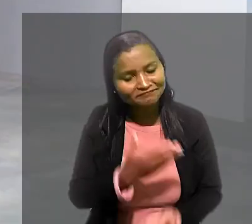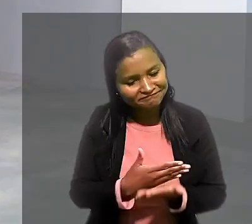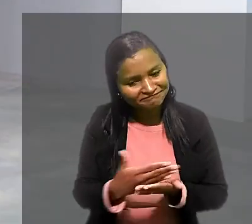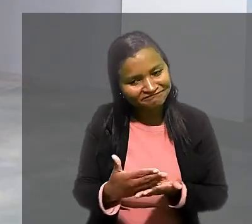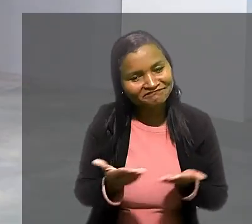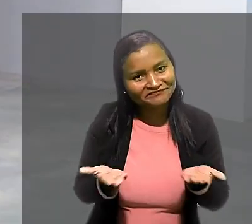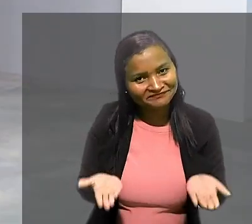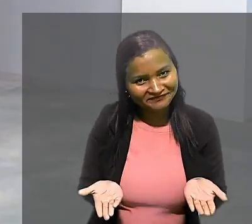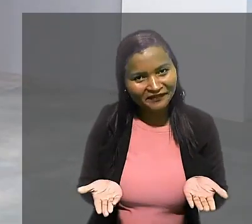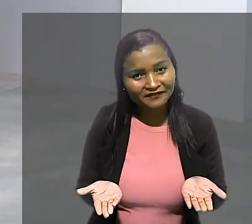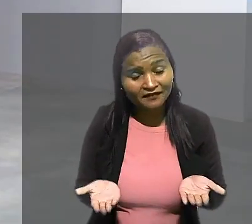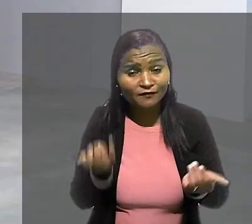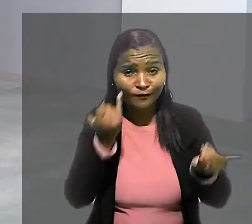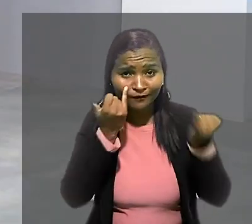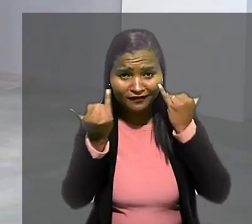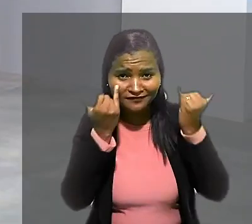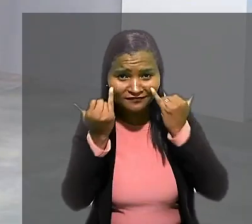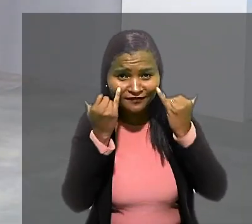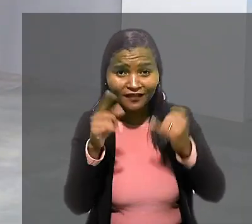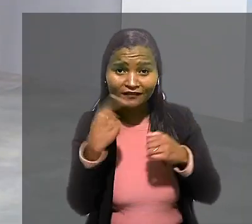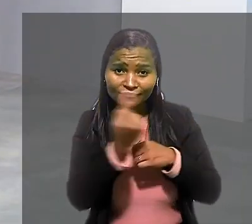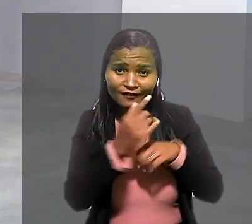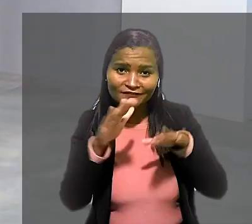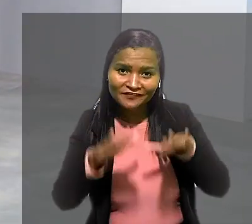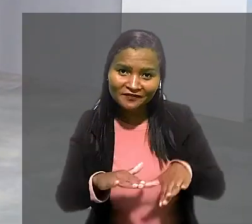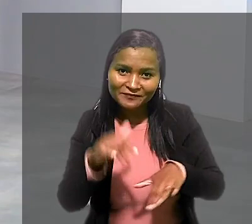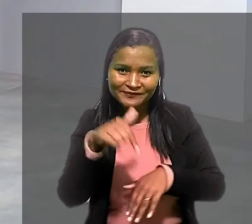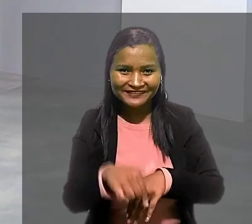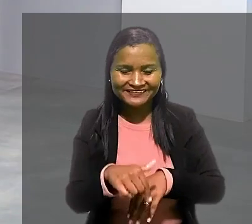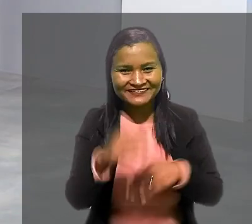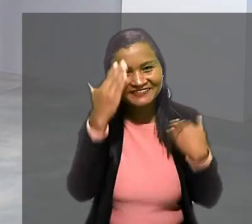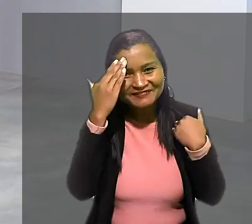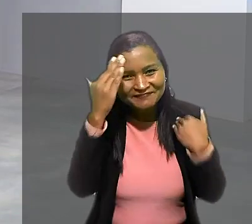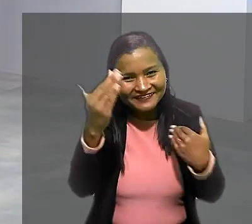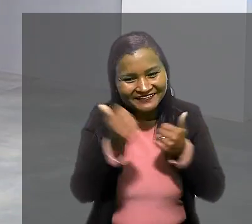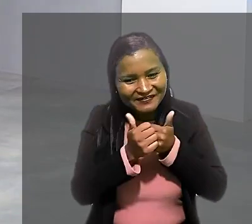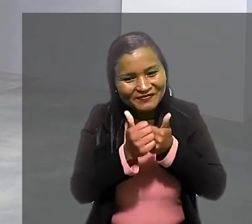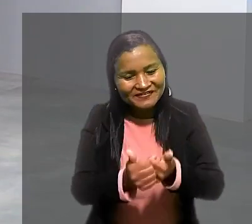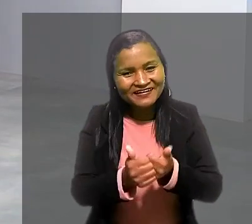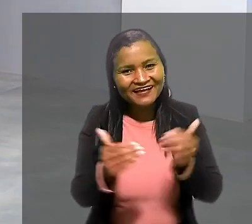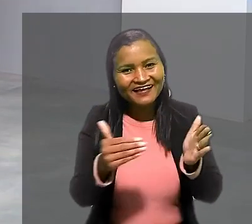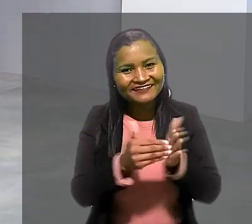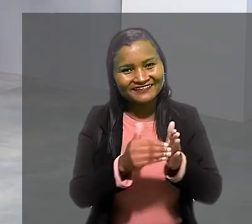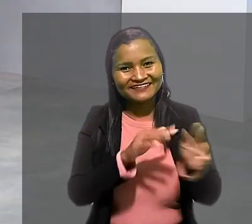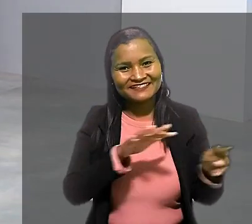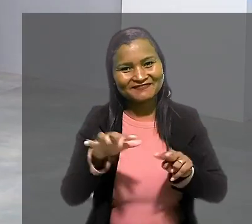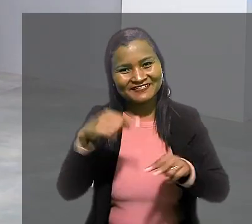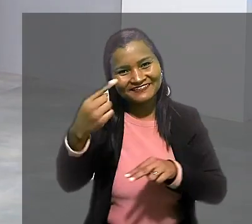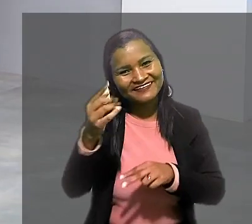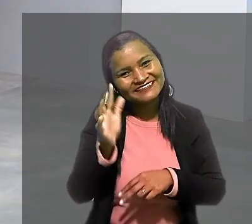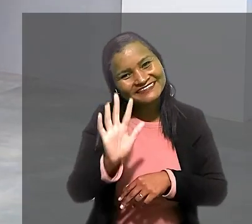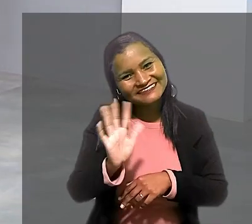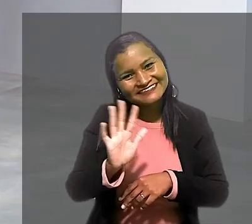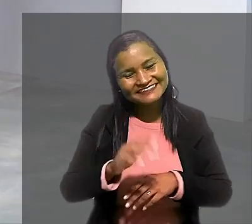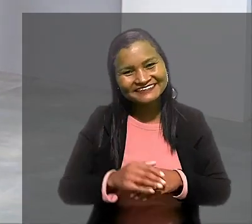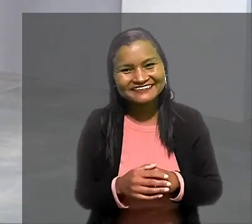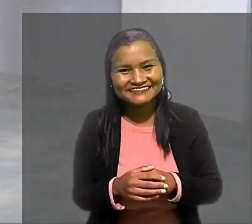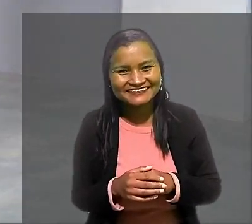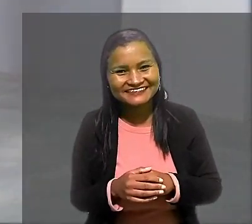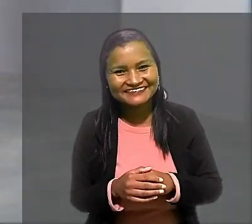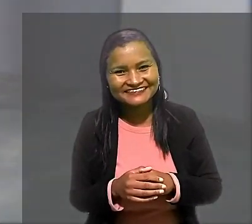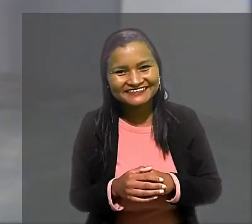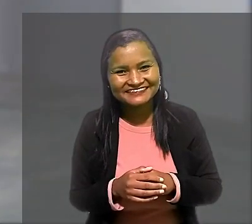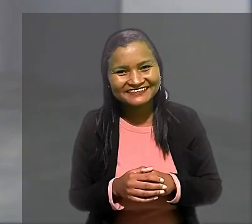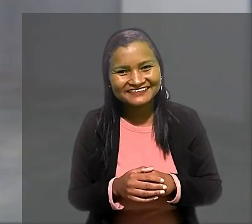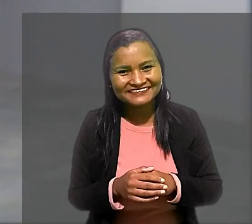Ótimas iniciativas, né, Luana? Bom, com essas informações, nós ficamos por aqui. Muito obrigada pela companhia e até semana que vem. Tchau!